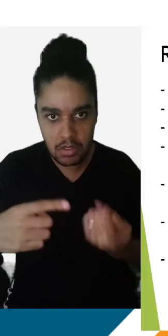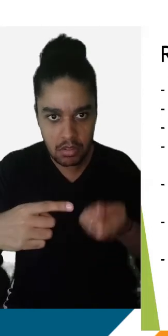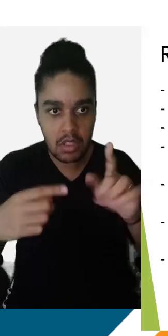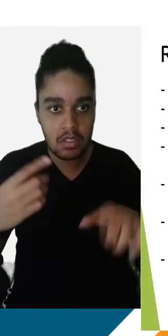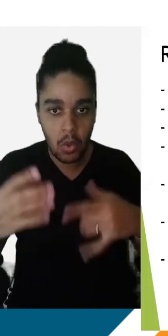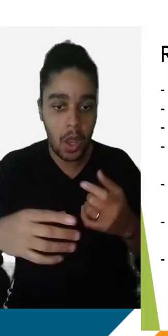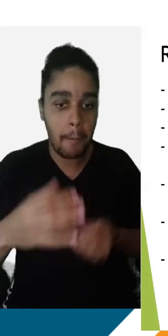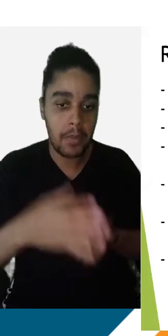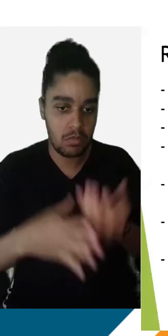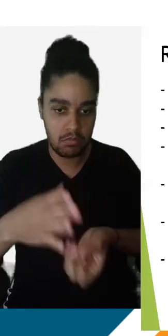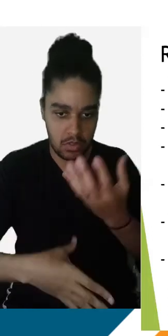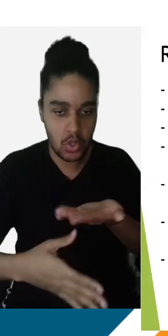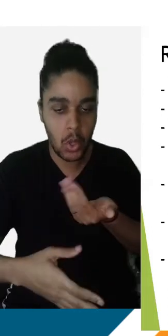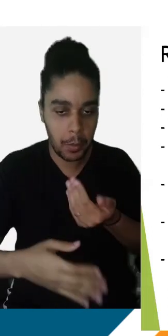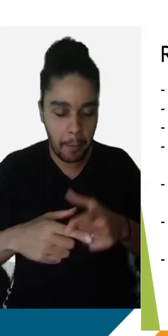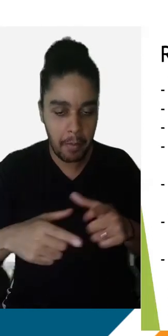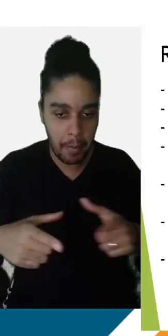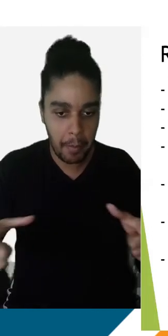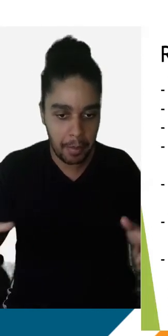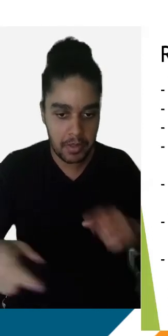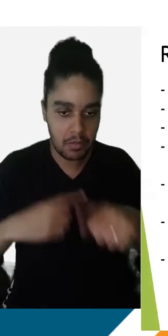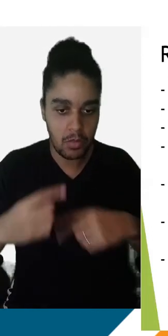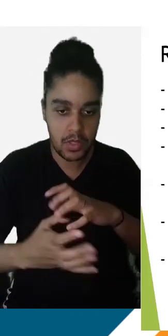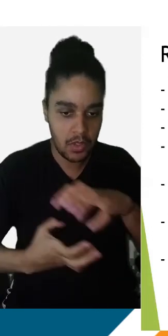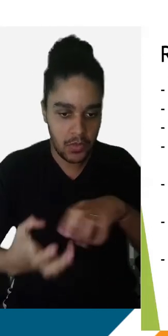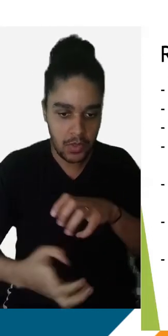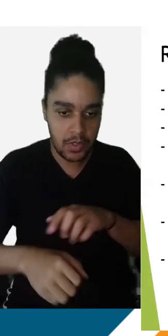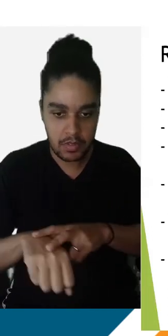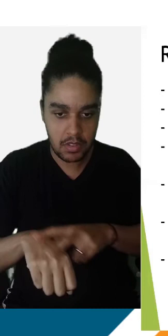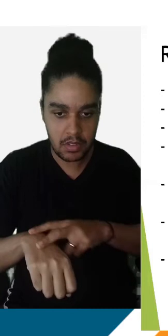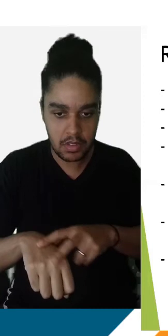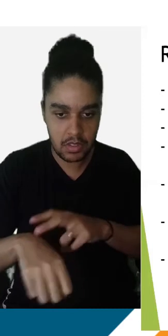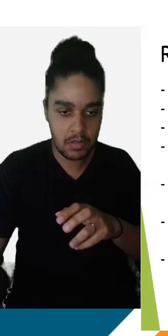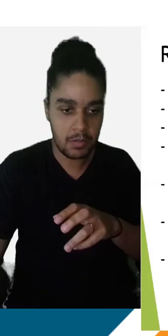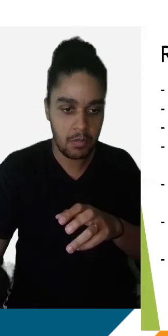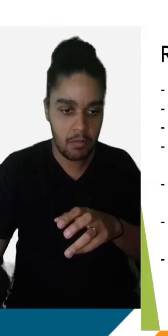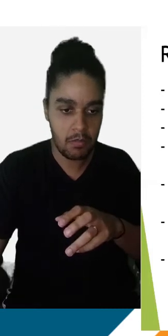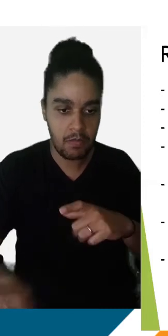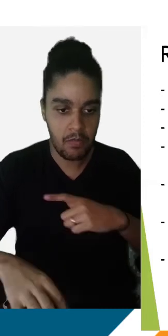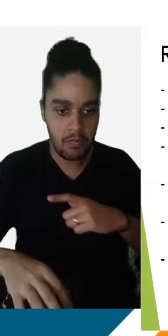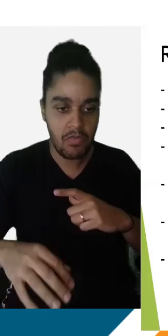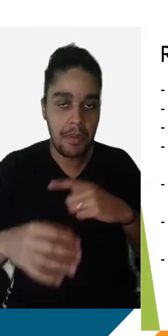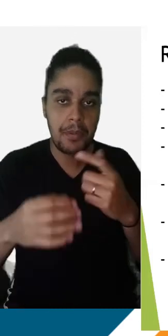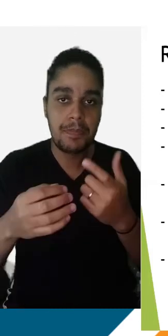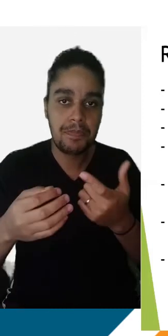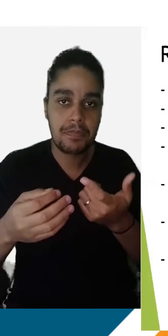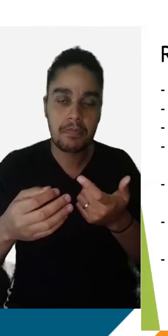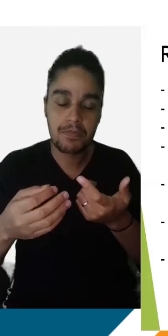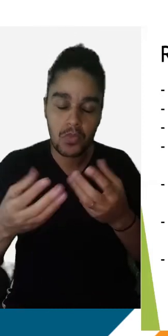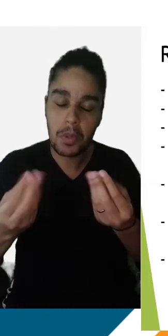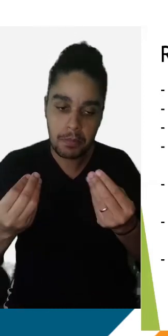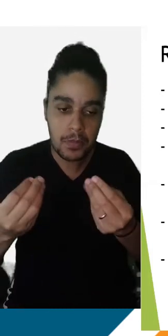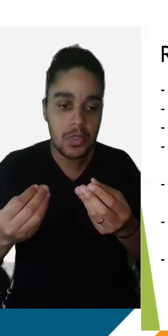aumentar, beleza? A produção de alimentos ela vai realmente aumentar após a Revolução Verde. Ora, você está introduzindo, né, uma